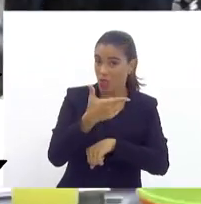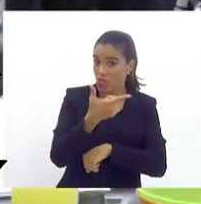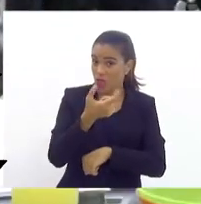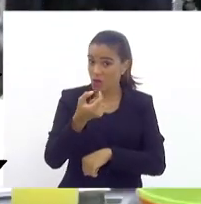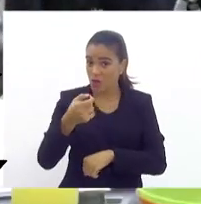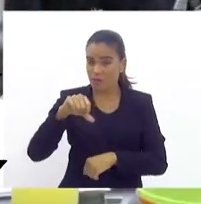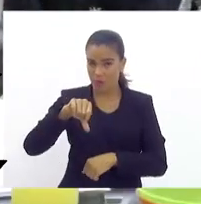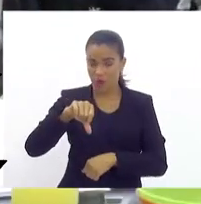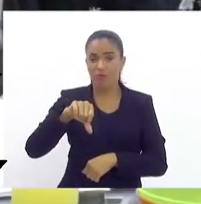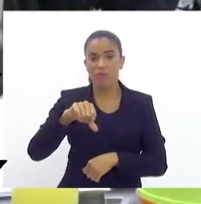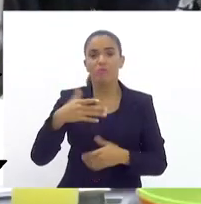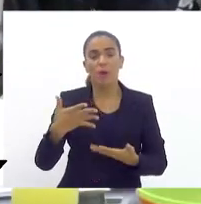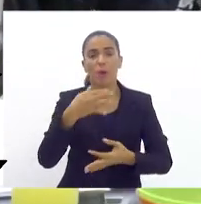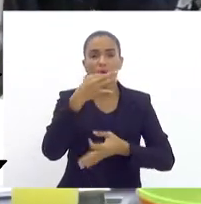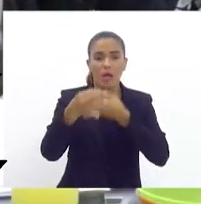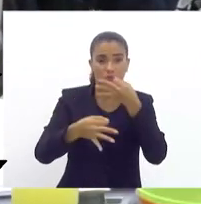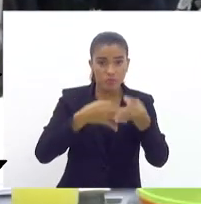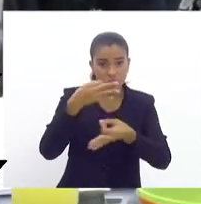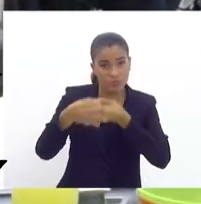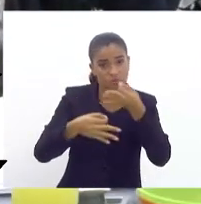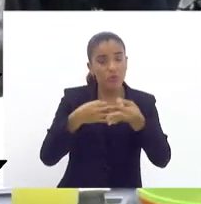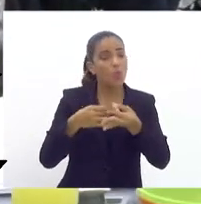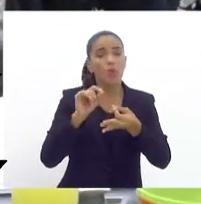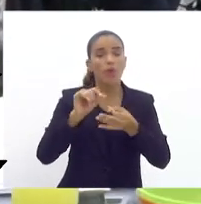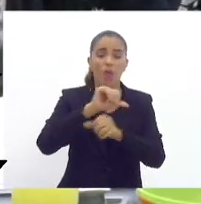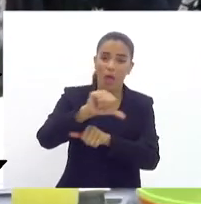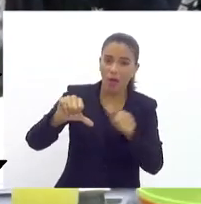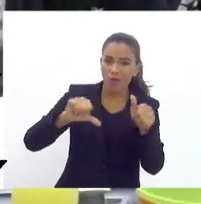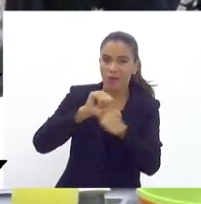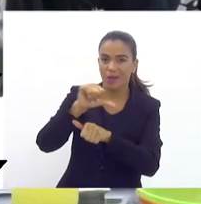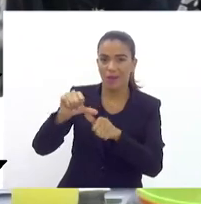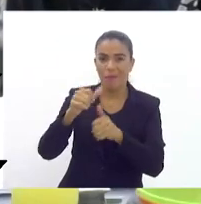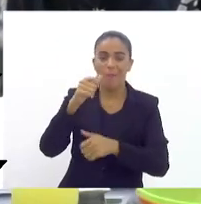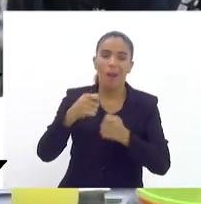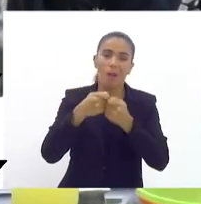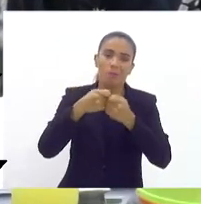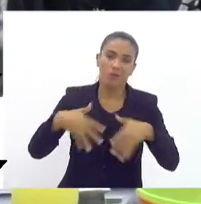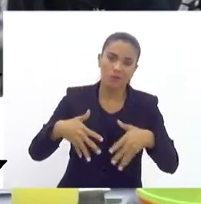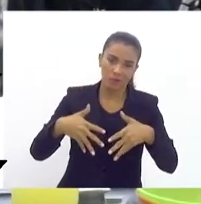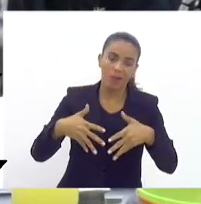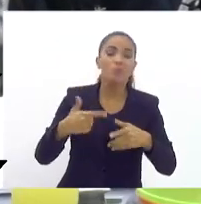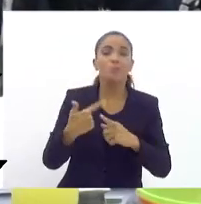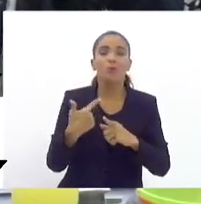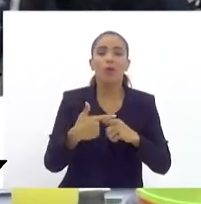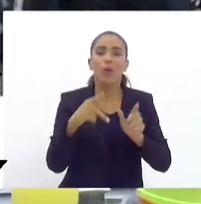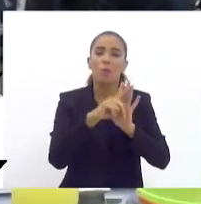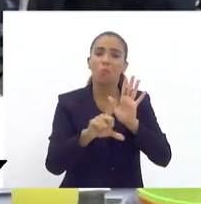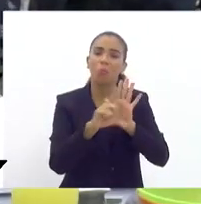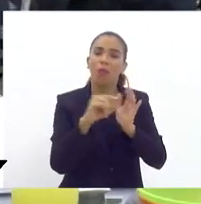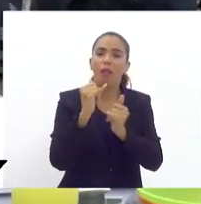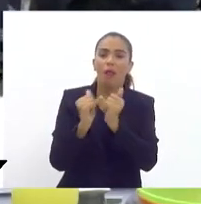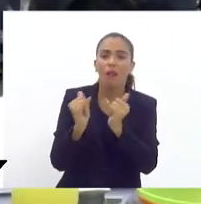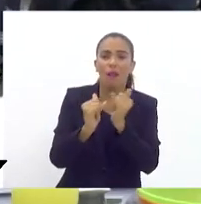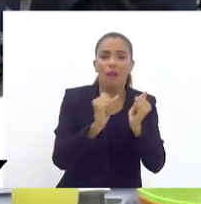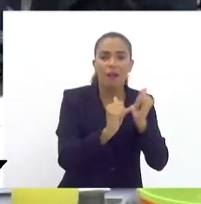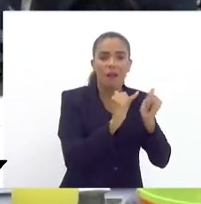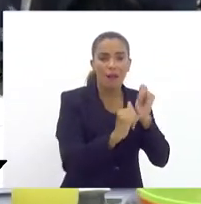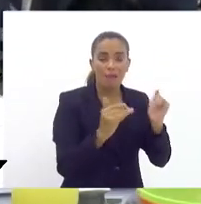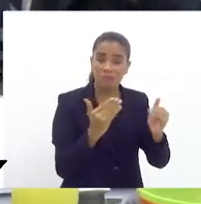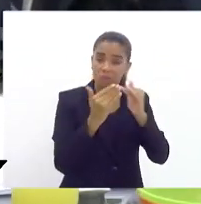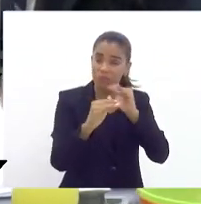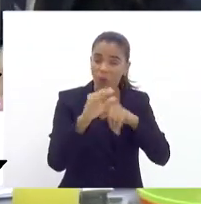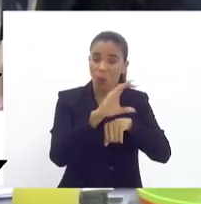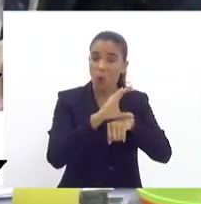2009. Então, a sugestão, neste caso, é alterar pela prejudicabilidade. É um projeto muito similar, dado pela